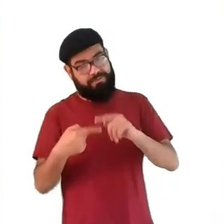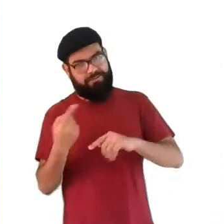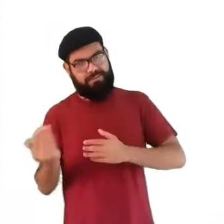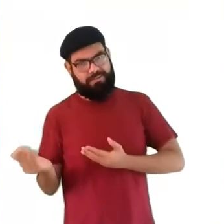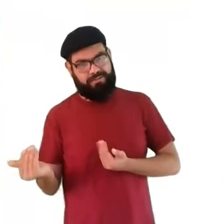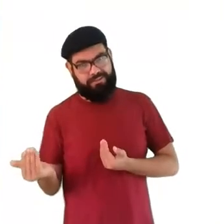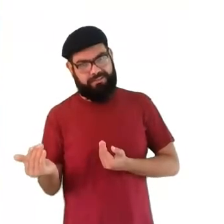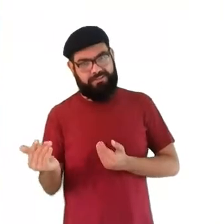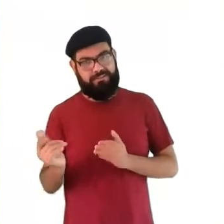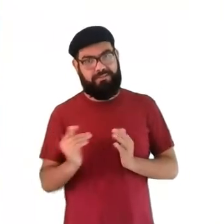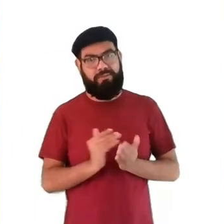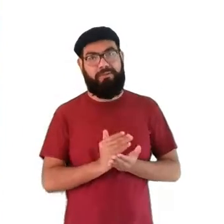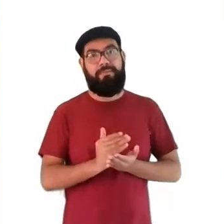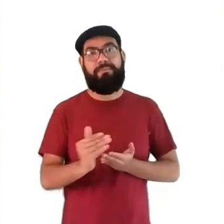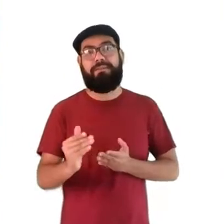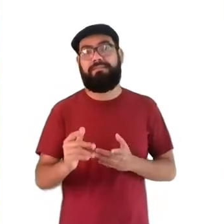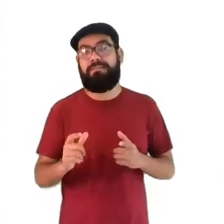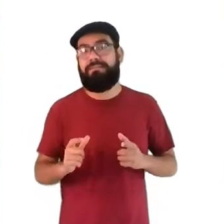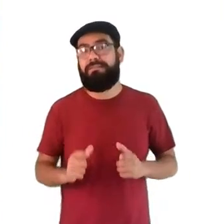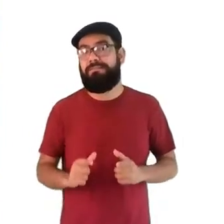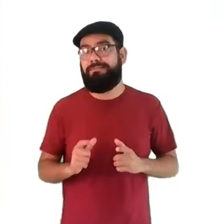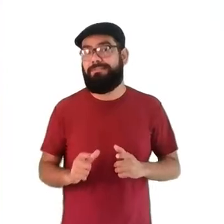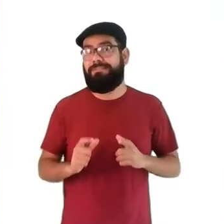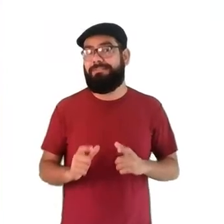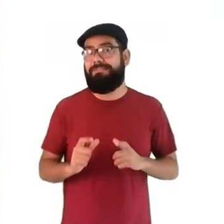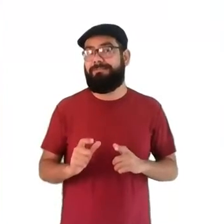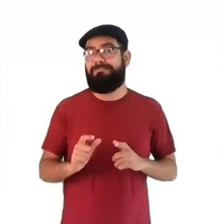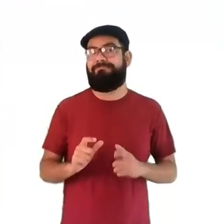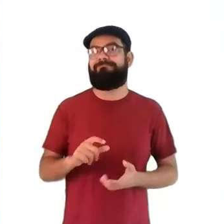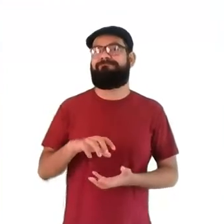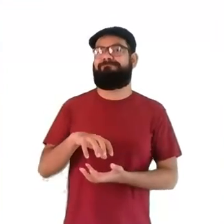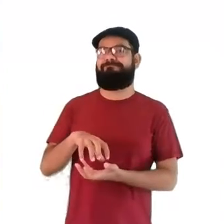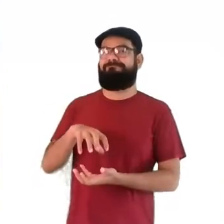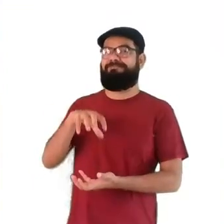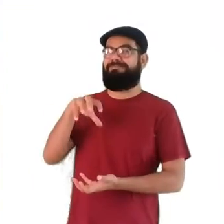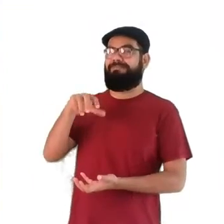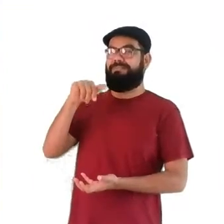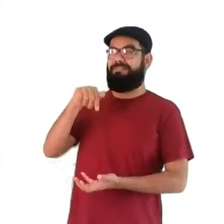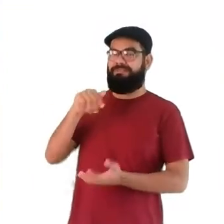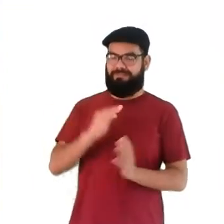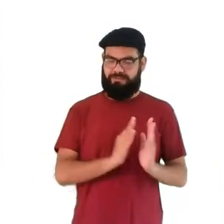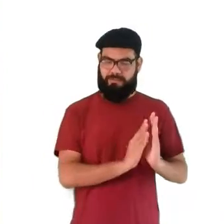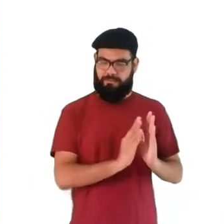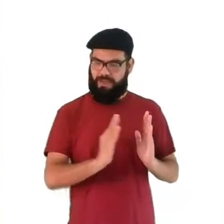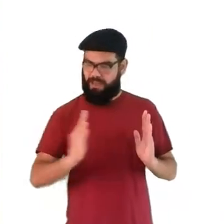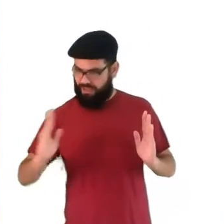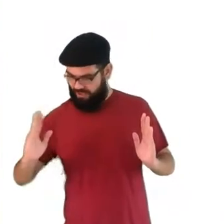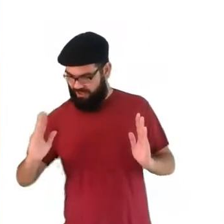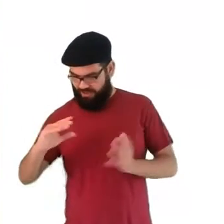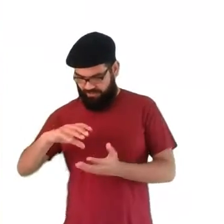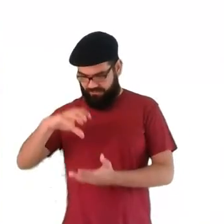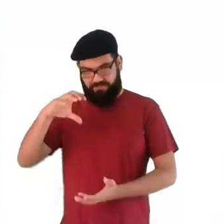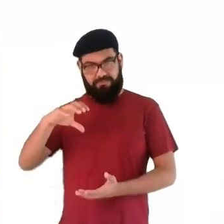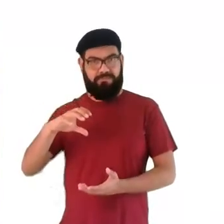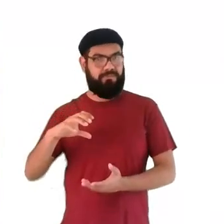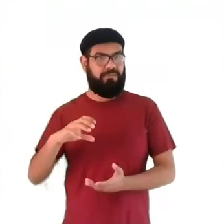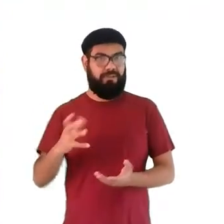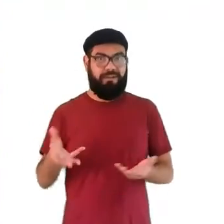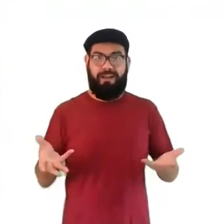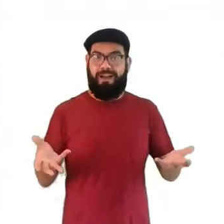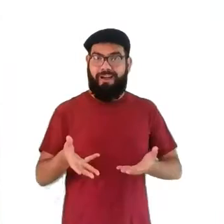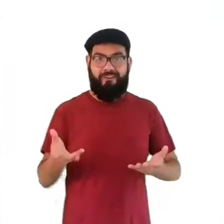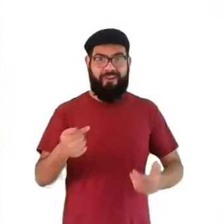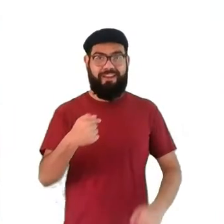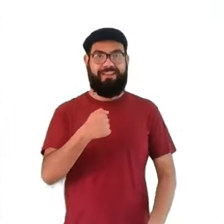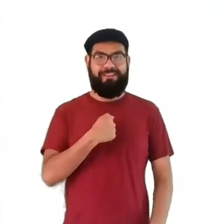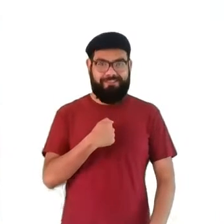entra onde? Na fase adulta, que é a fase onde eu estou, o professor Kim também, os pais